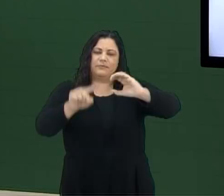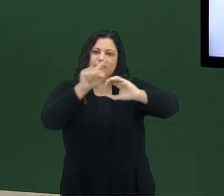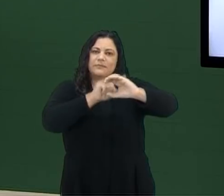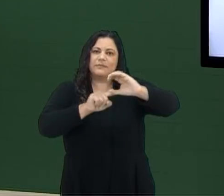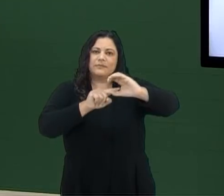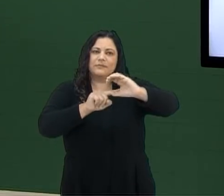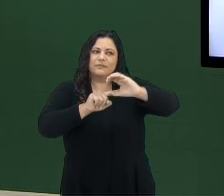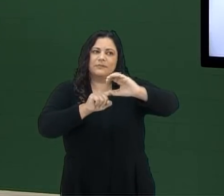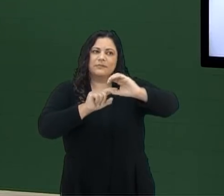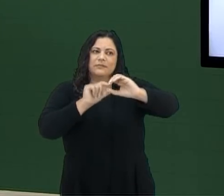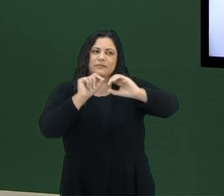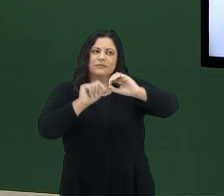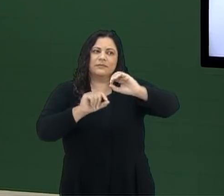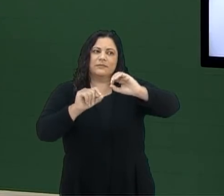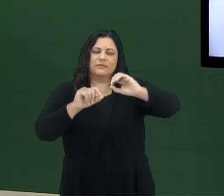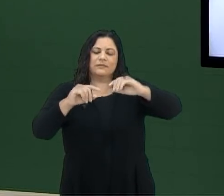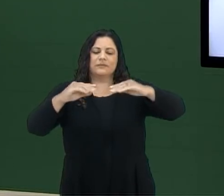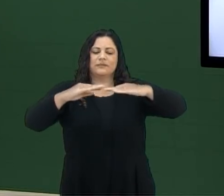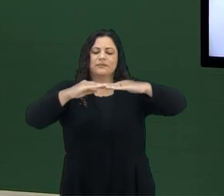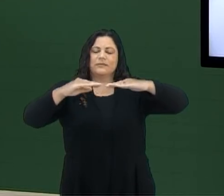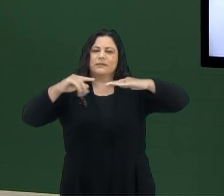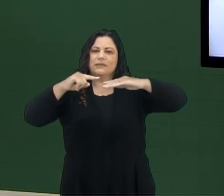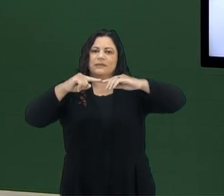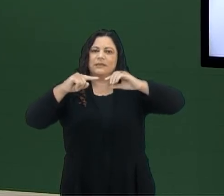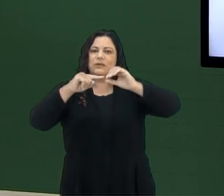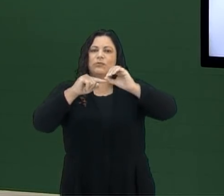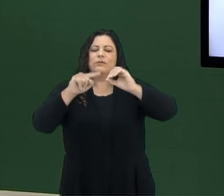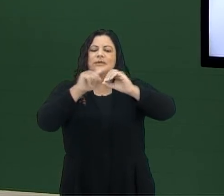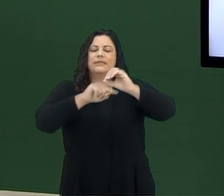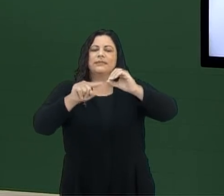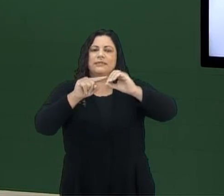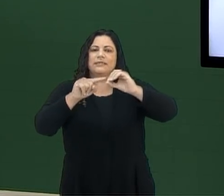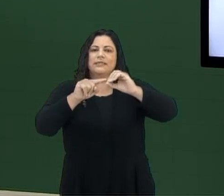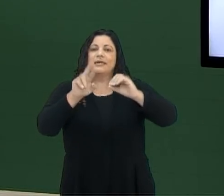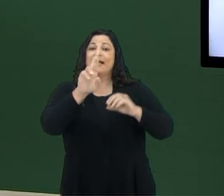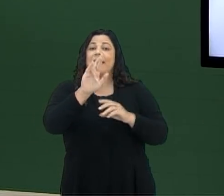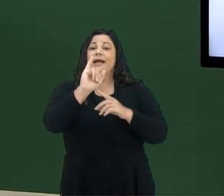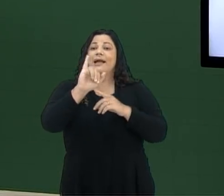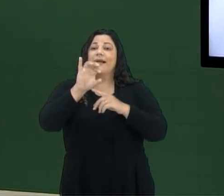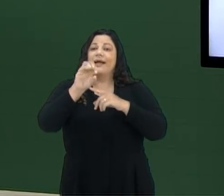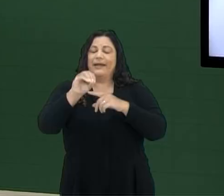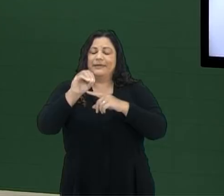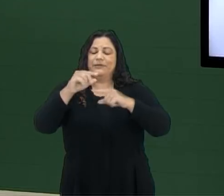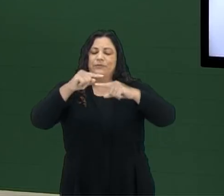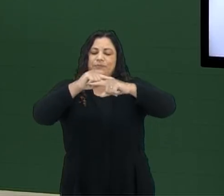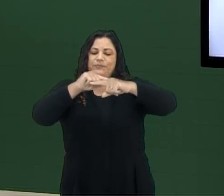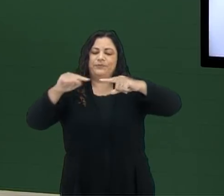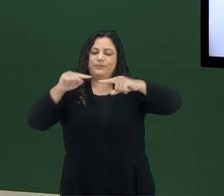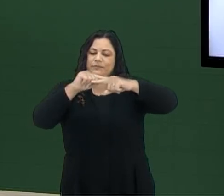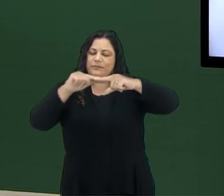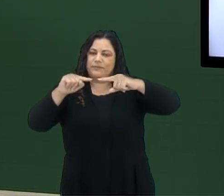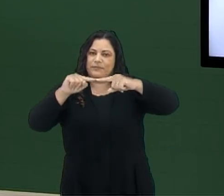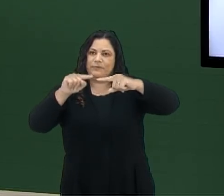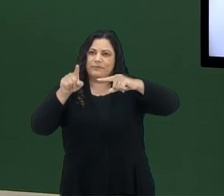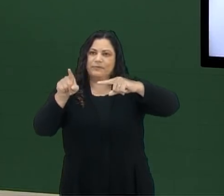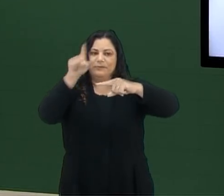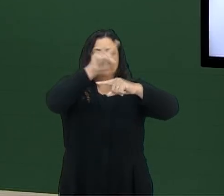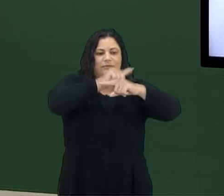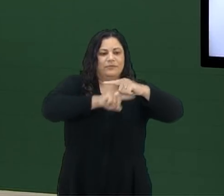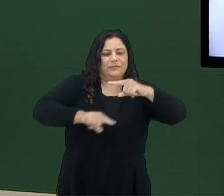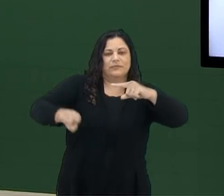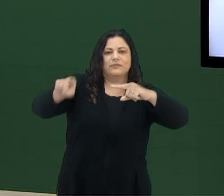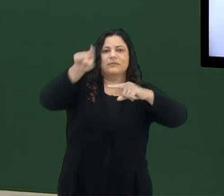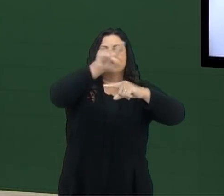aqui? Esse tamanho, que é o tamanho da abertura que eu defini, é chamado de raio, tá? Que é a medida que vai do centro de uma